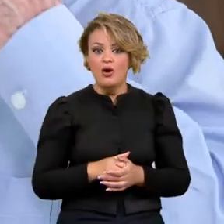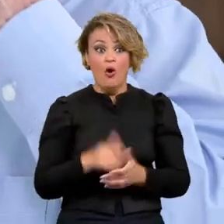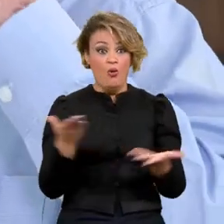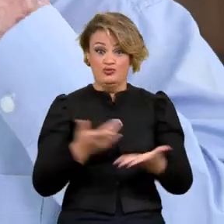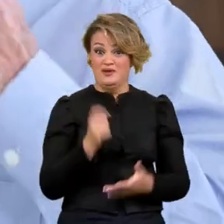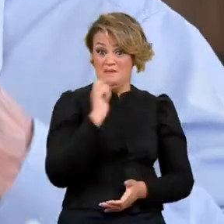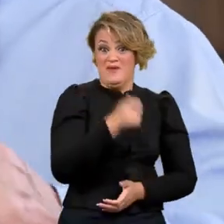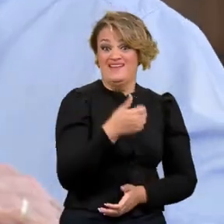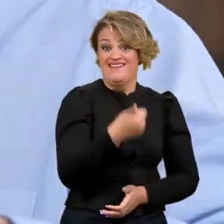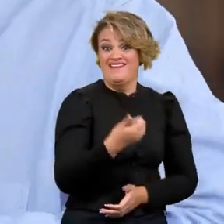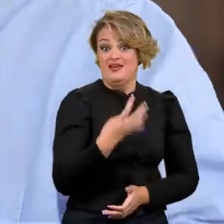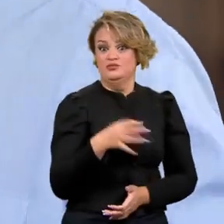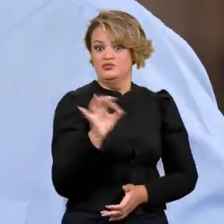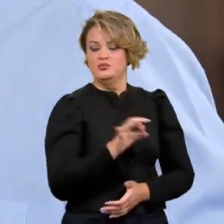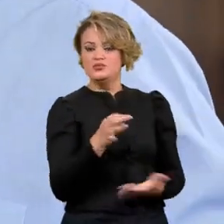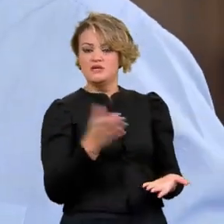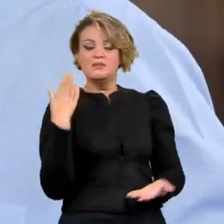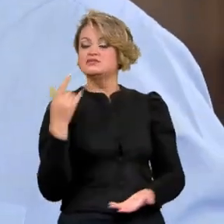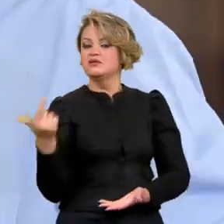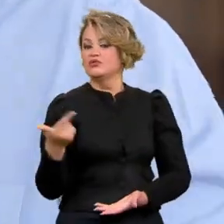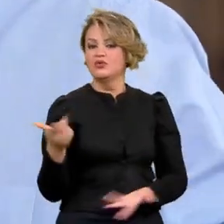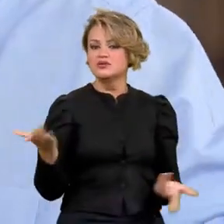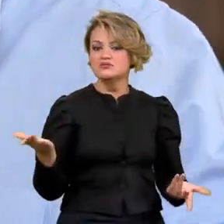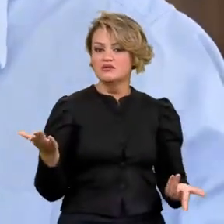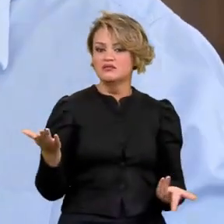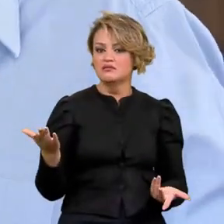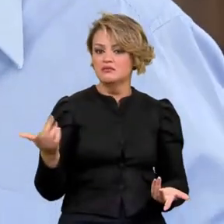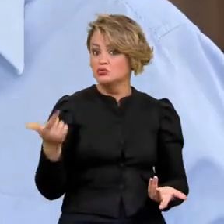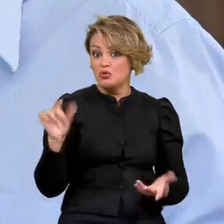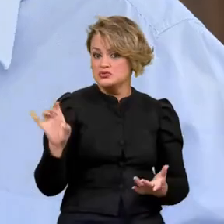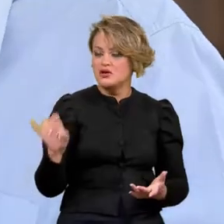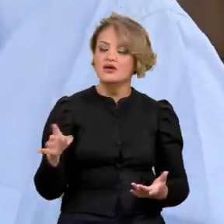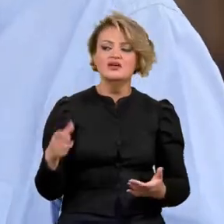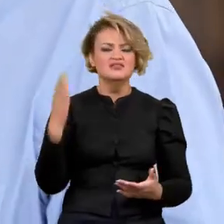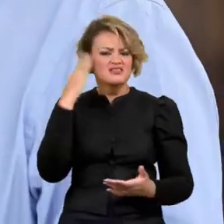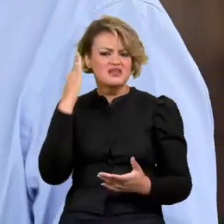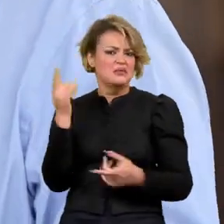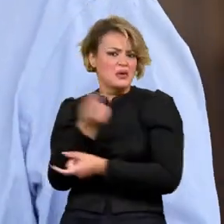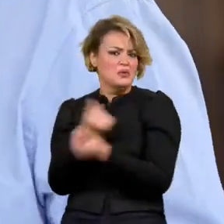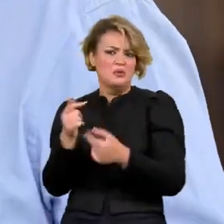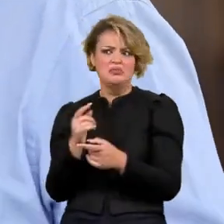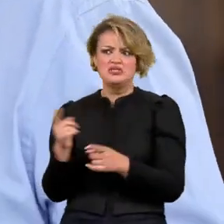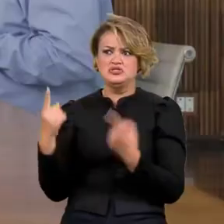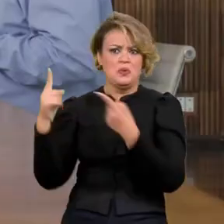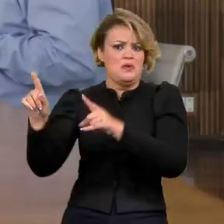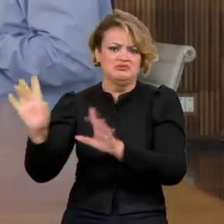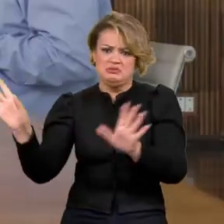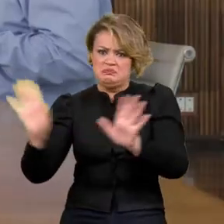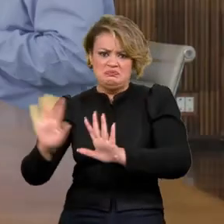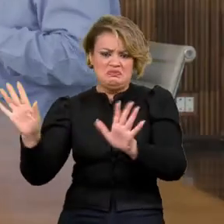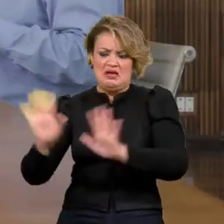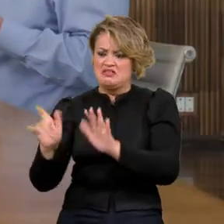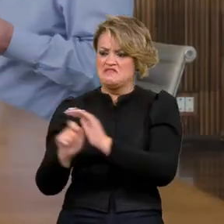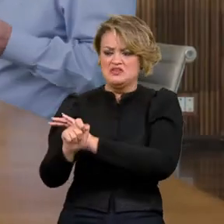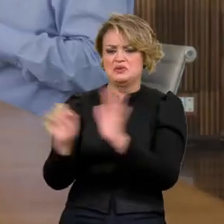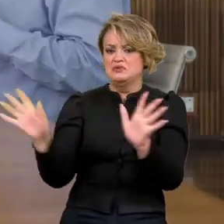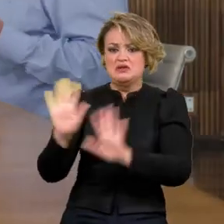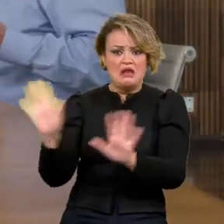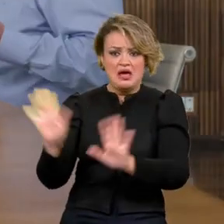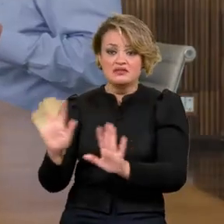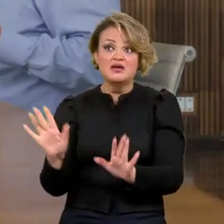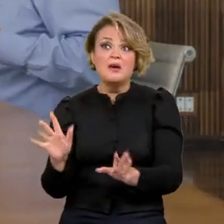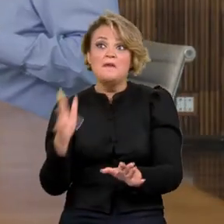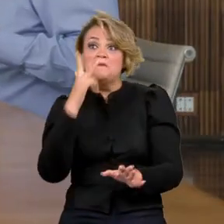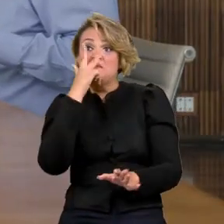ele sabe que do ponto de vista econômico ele não tem problema conosco do ponto de vista de financiamento o problema pode ser ideológico assim é